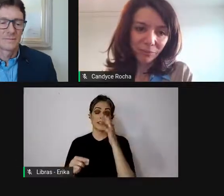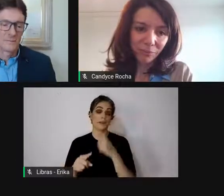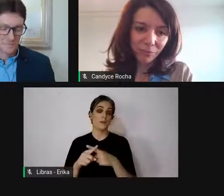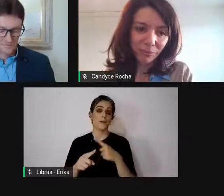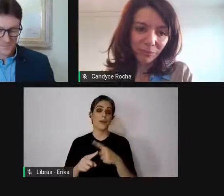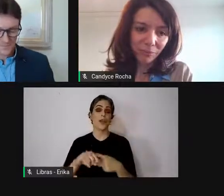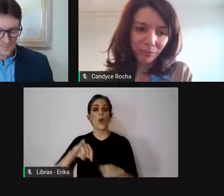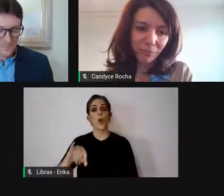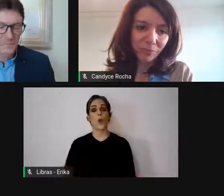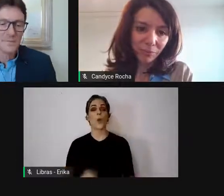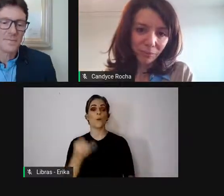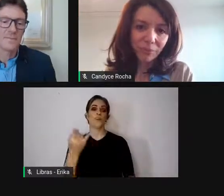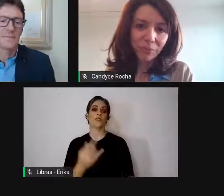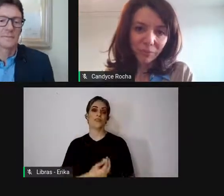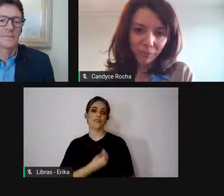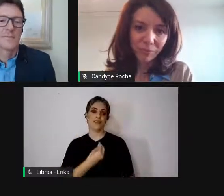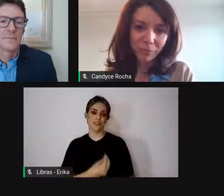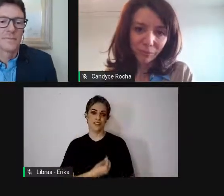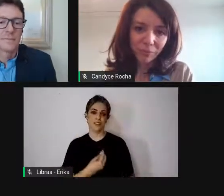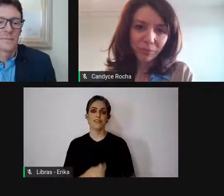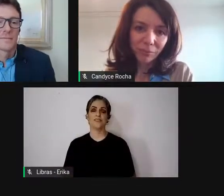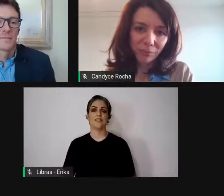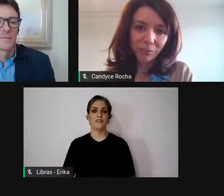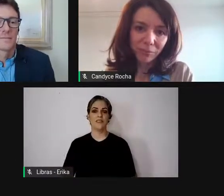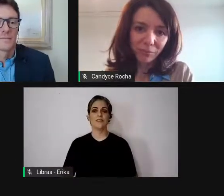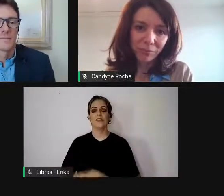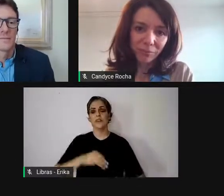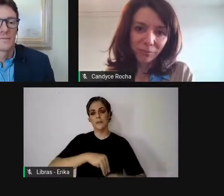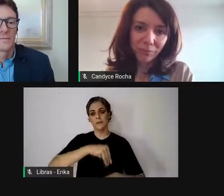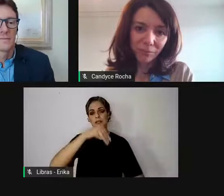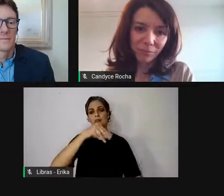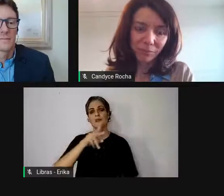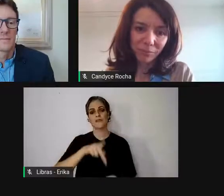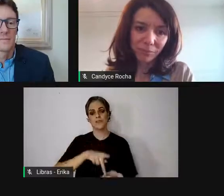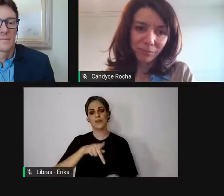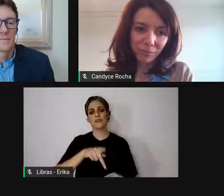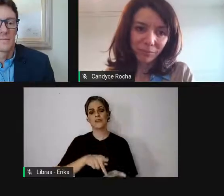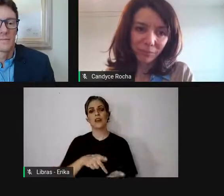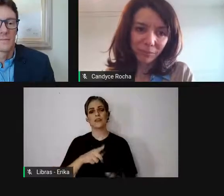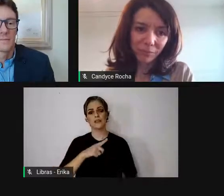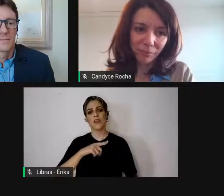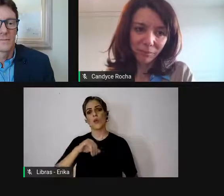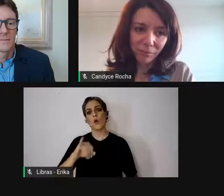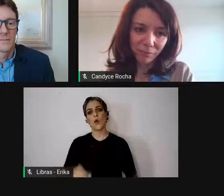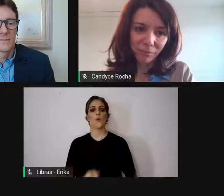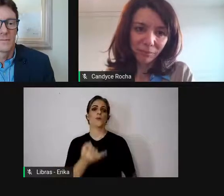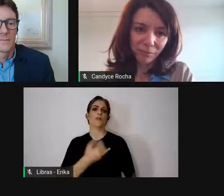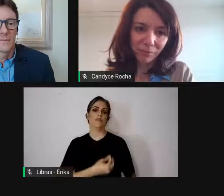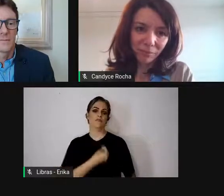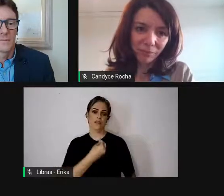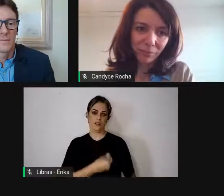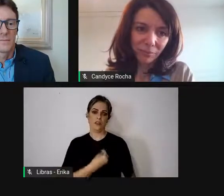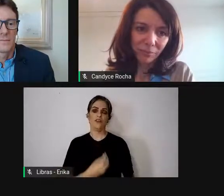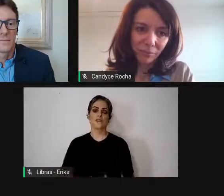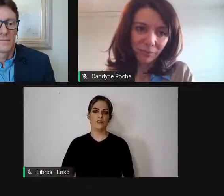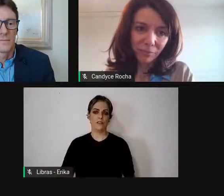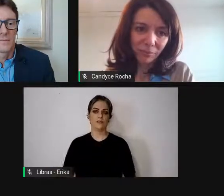o mestrado abre uma série de oportunidades. Inclusive, como o próprio Fernando citou, né? A questão de aulas, né?